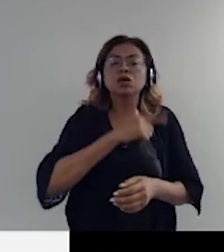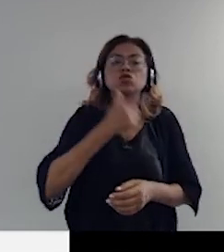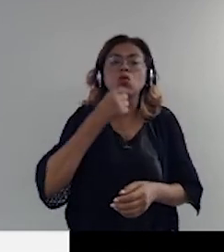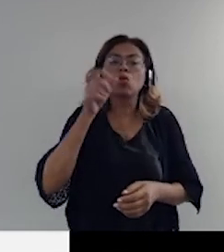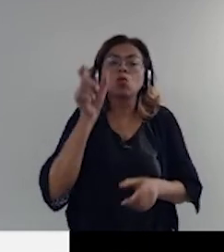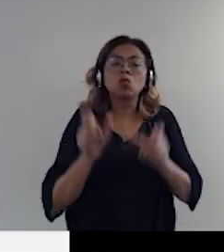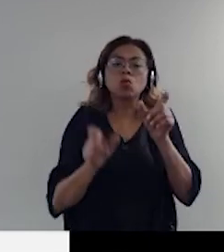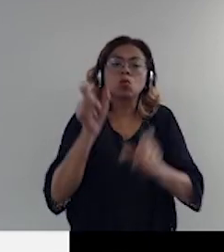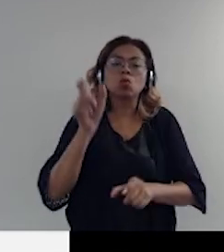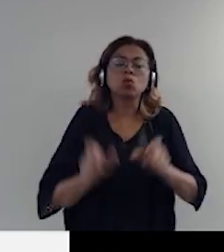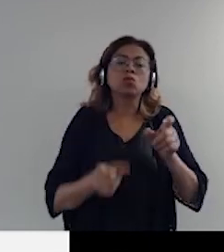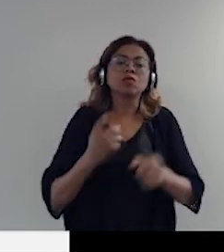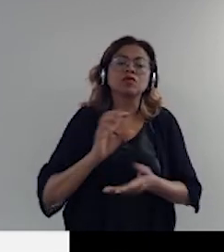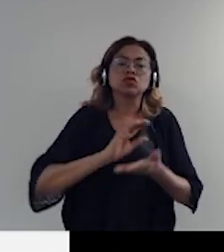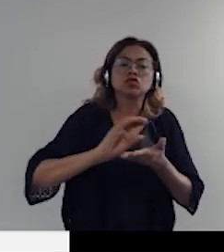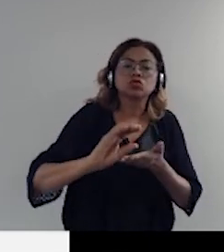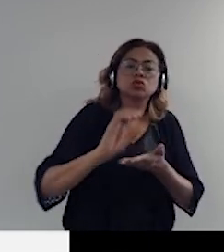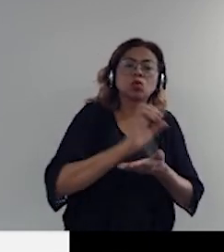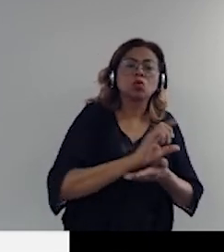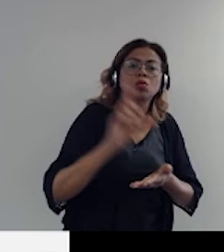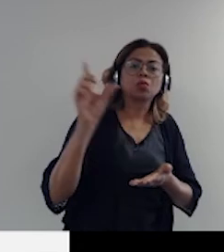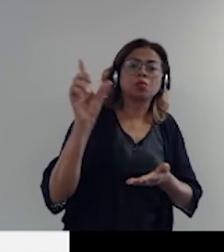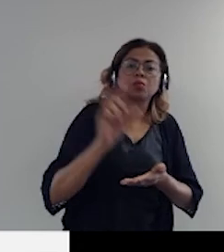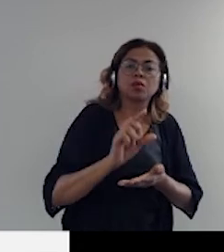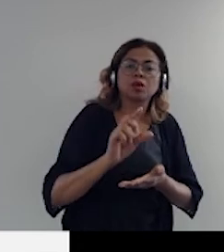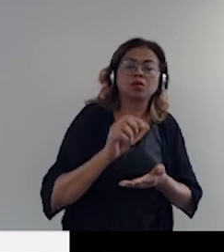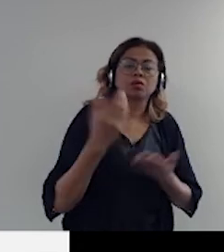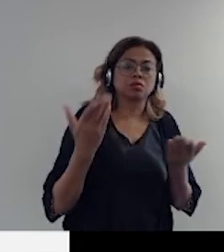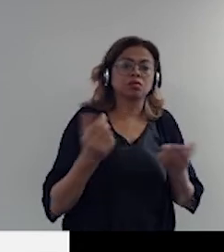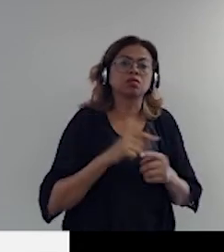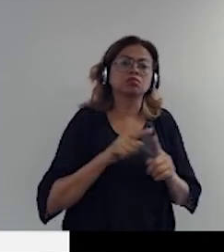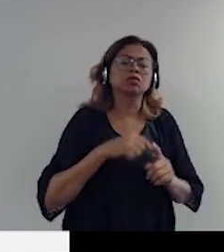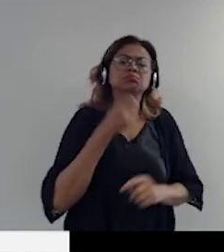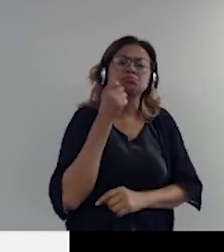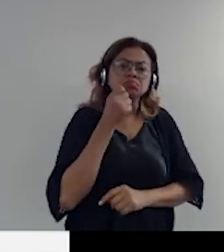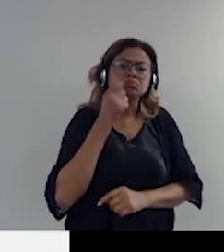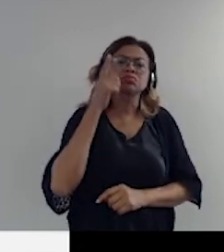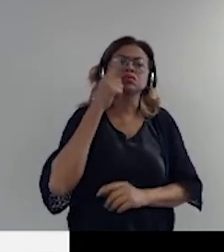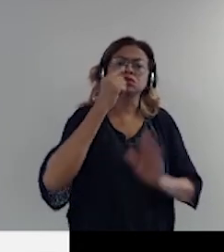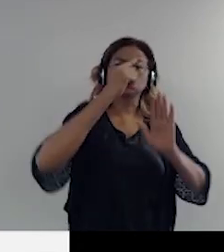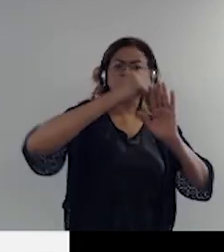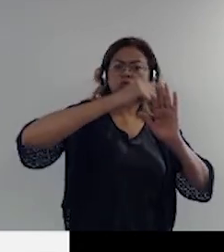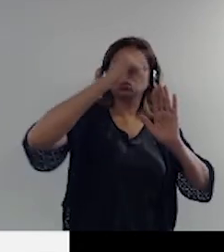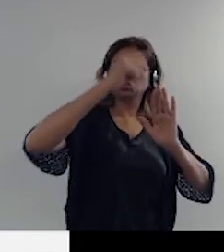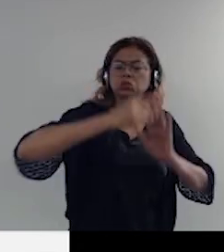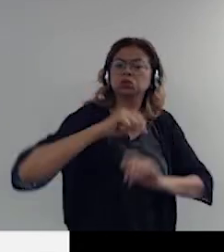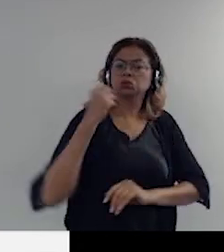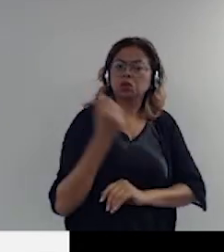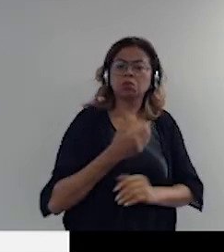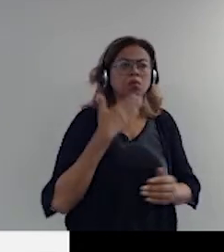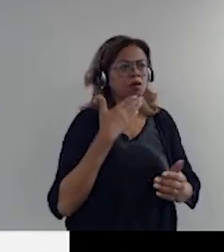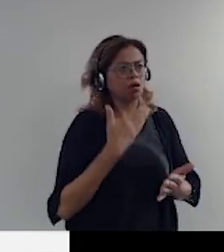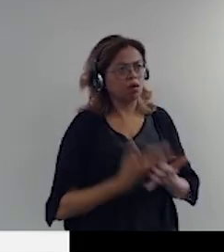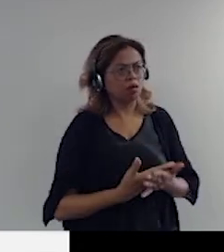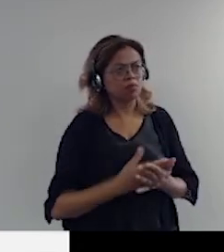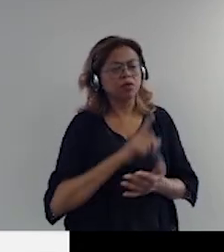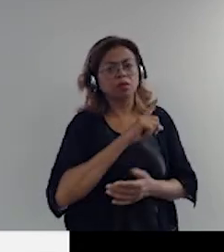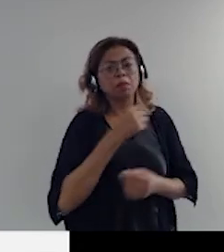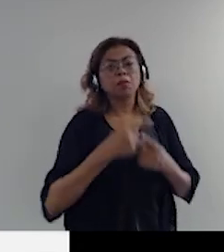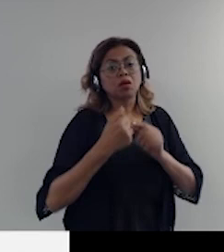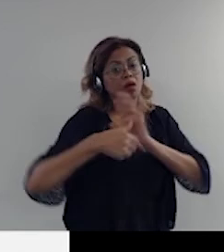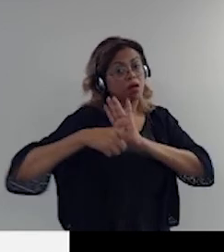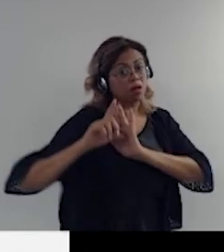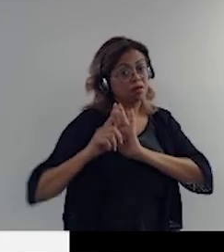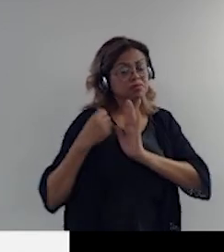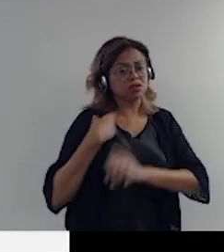os investidores pessoas físicas. E esse dado é bastante impressionante. A gente estava num patamar estável